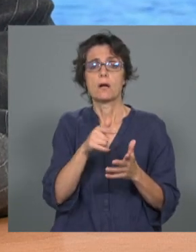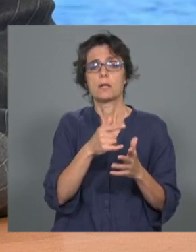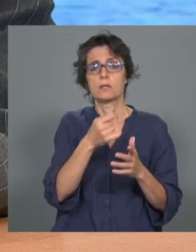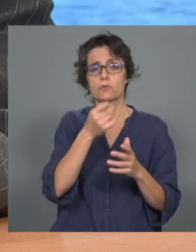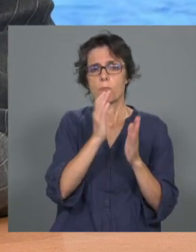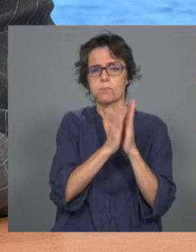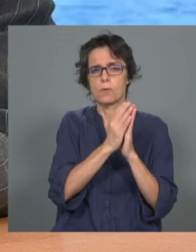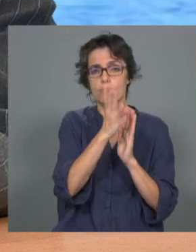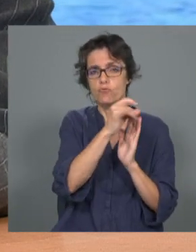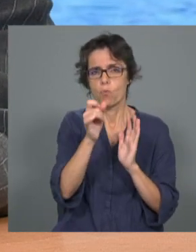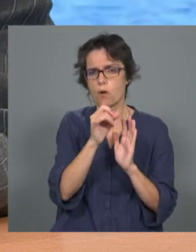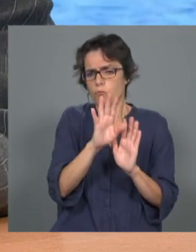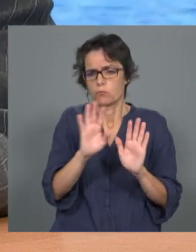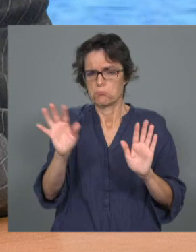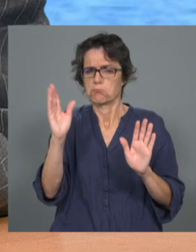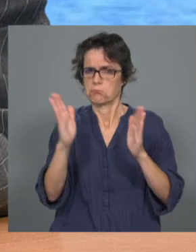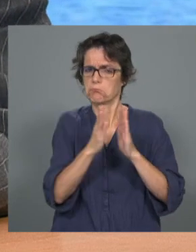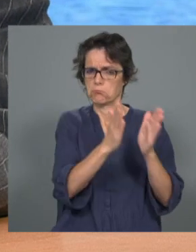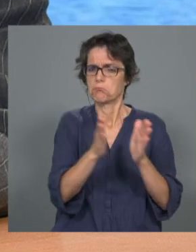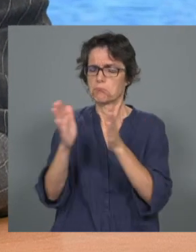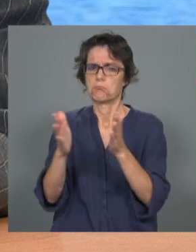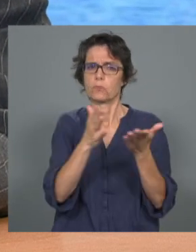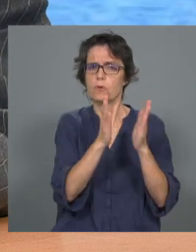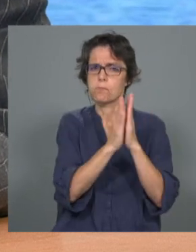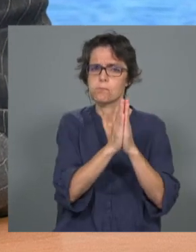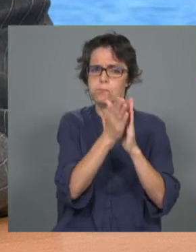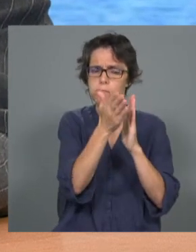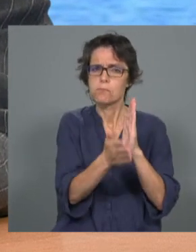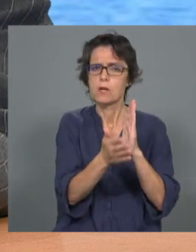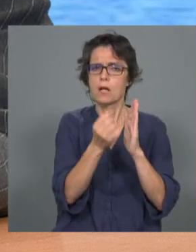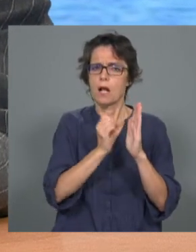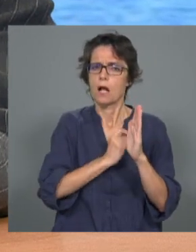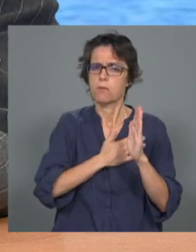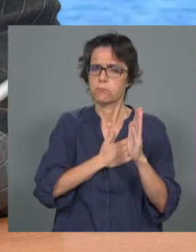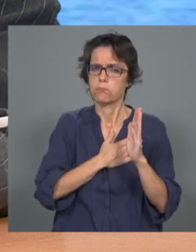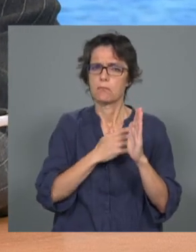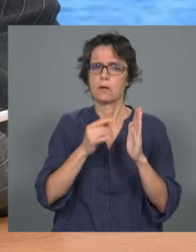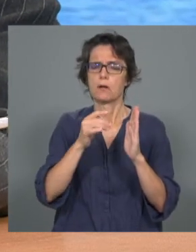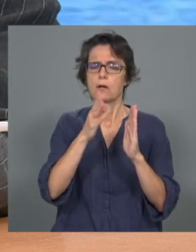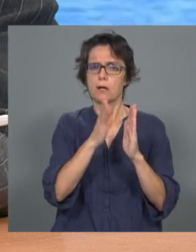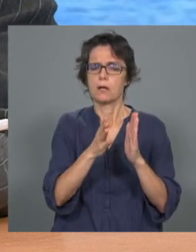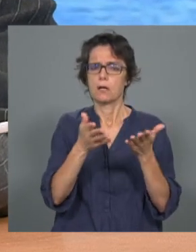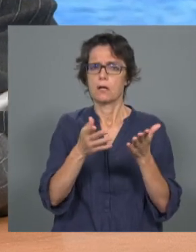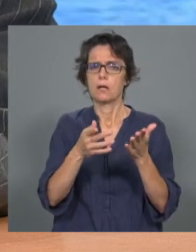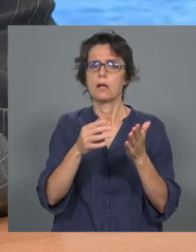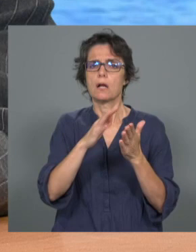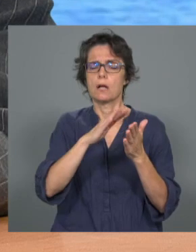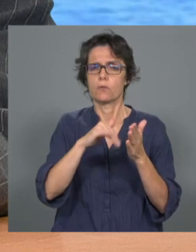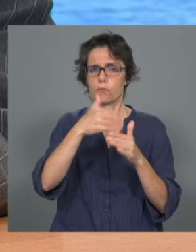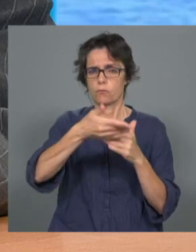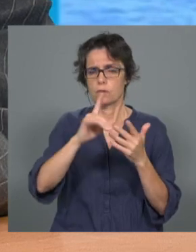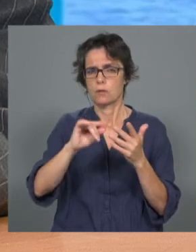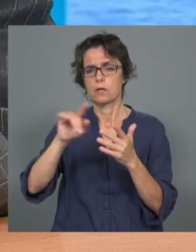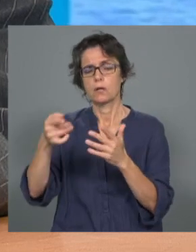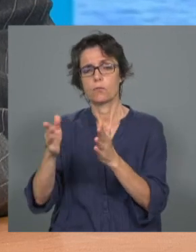João. Portanto, uma coisa é o sentido litúrgico da festa, a sua localização em termos de calendário, outra